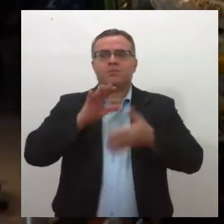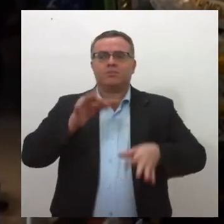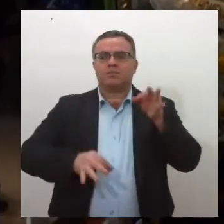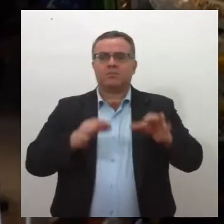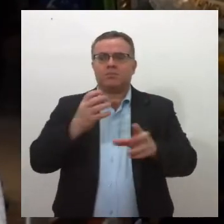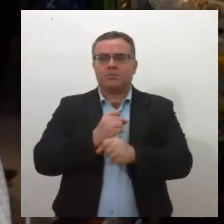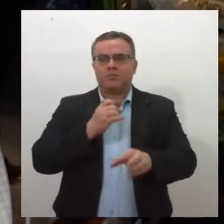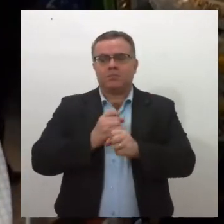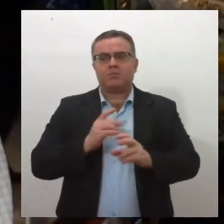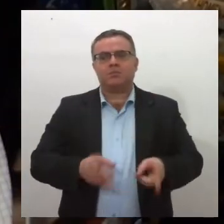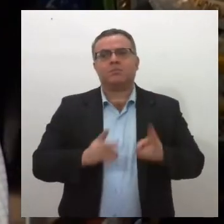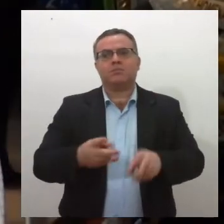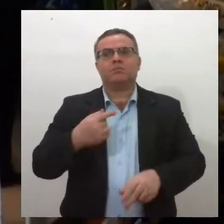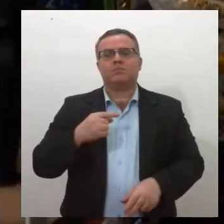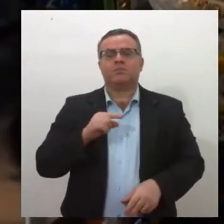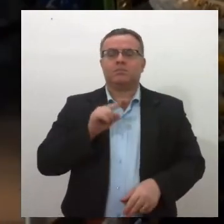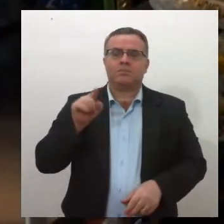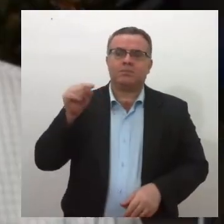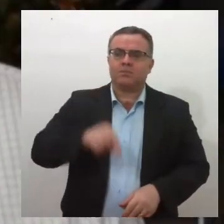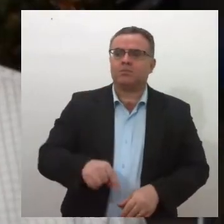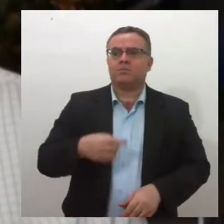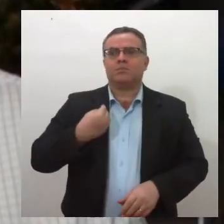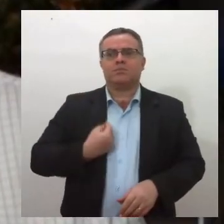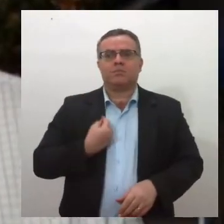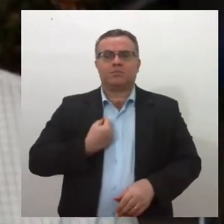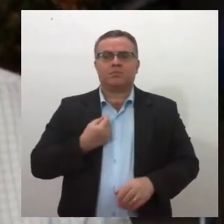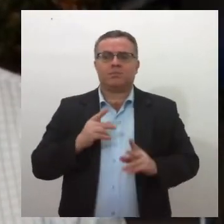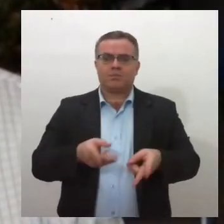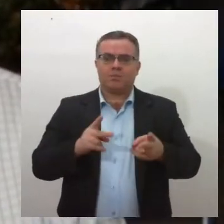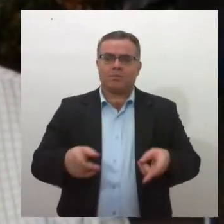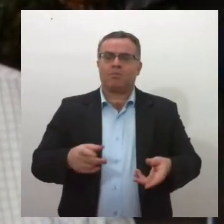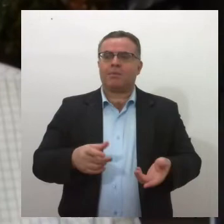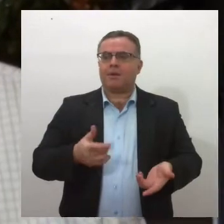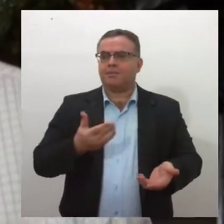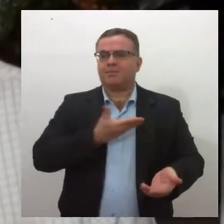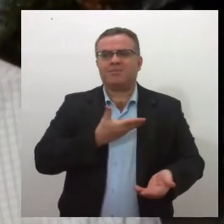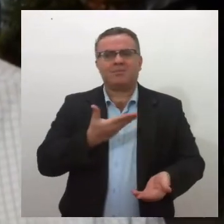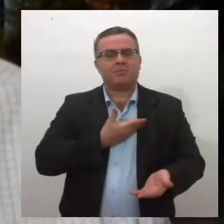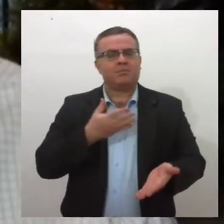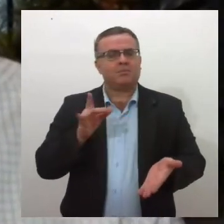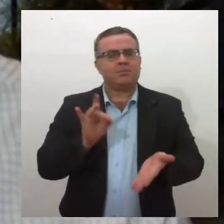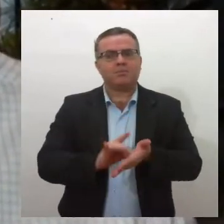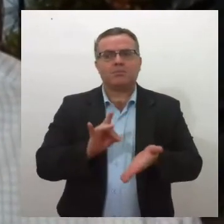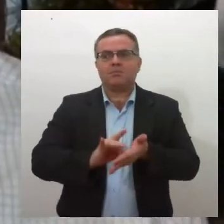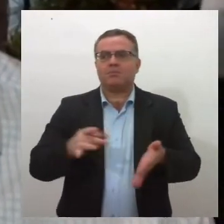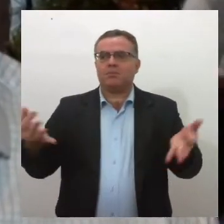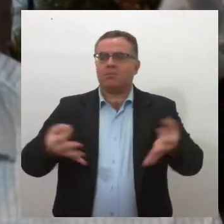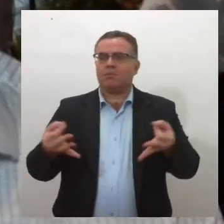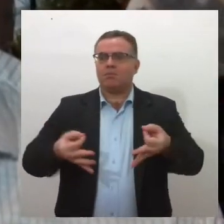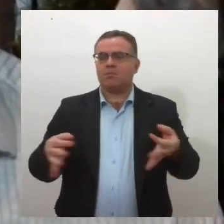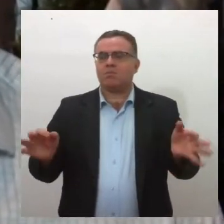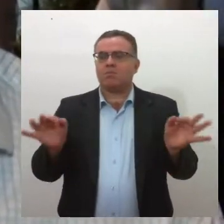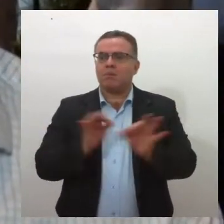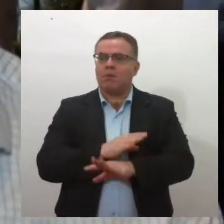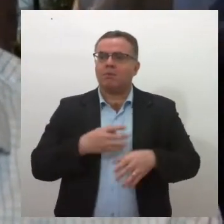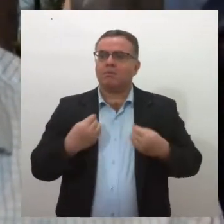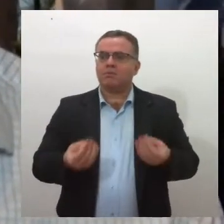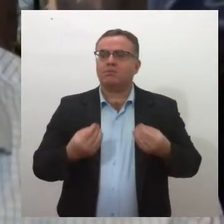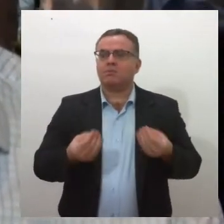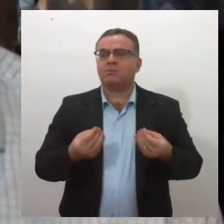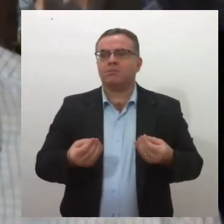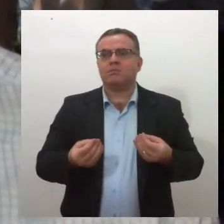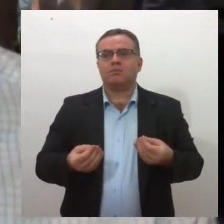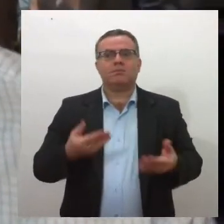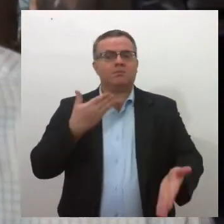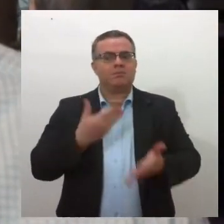já era aqui um conselheiro no Parlamento. Fizemos uma grande amizade e hoje eu não